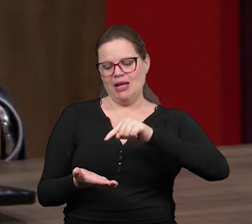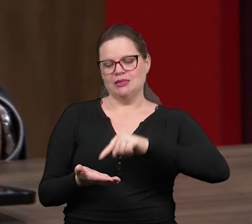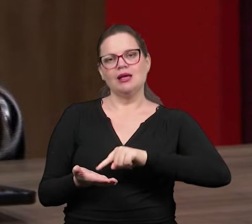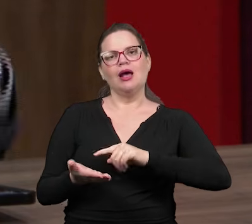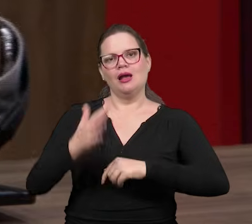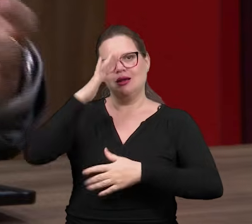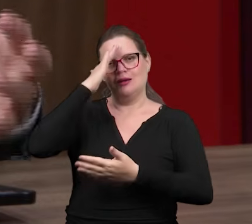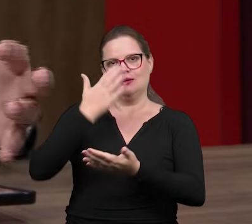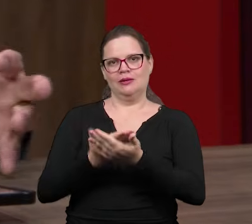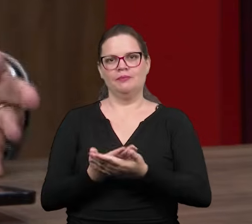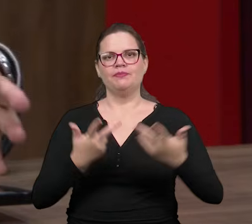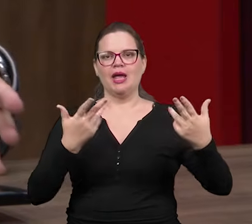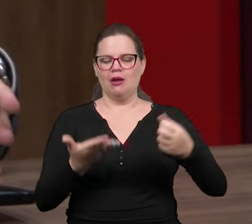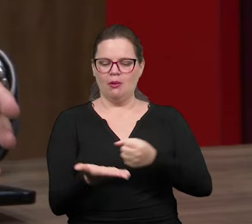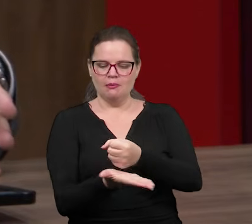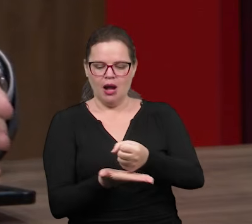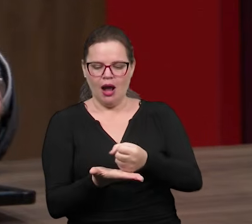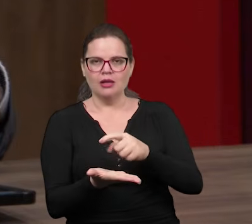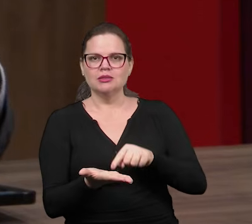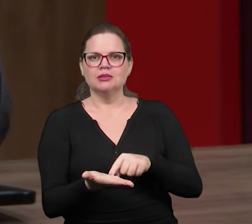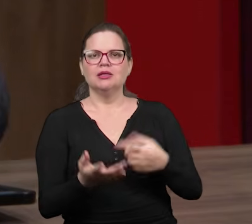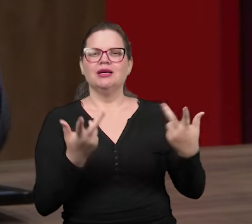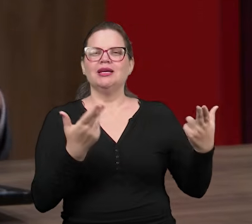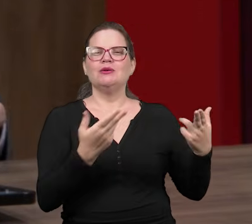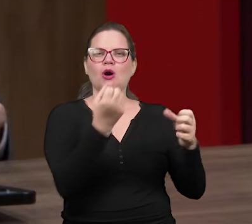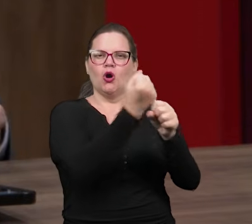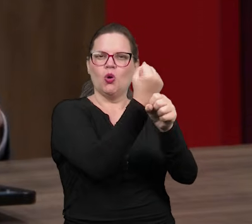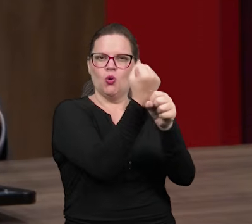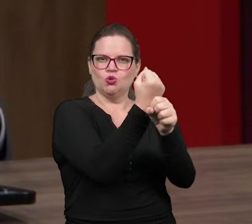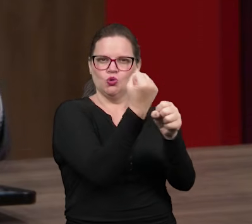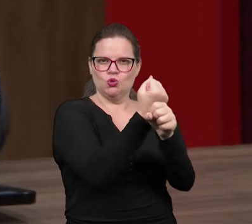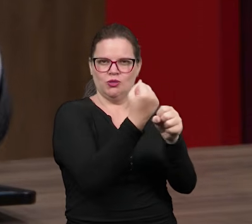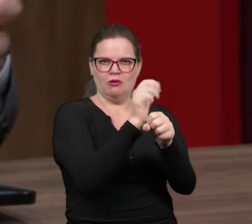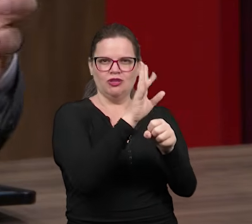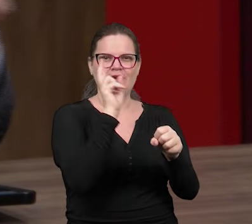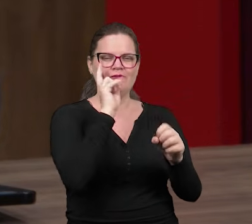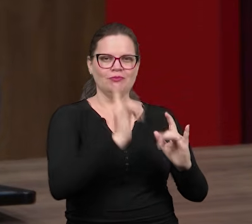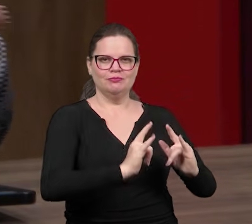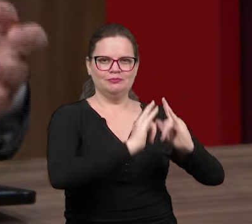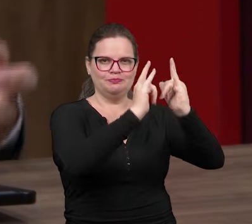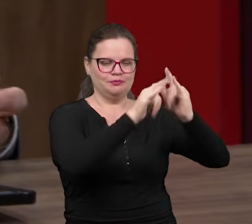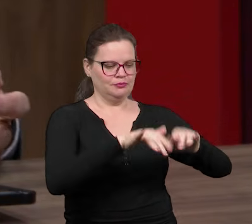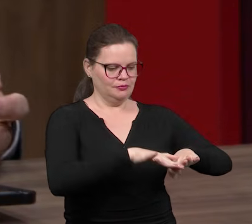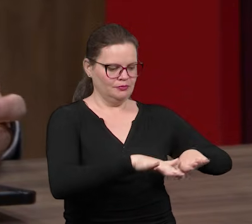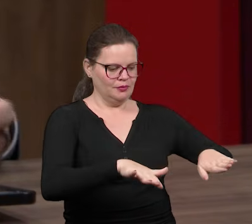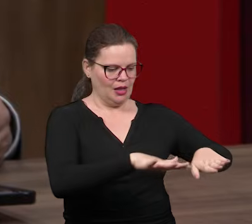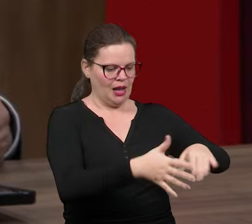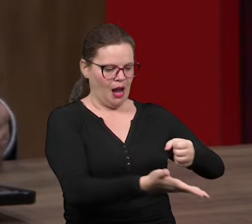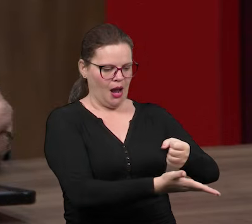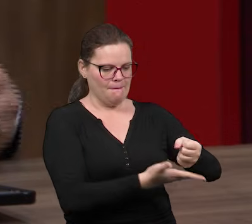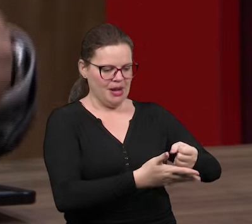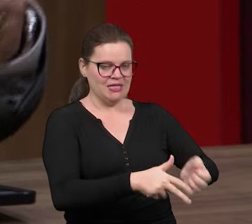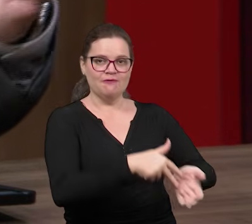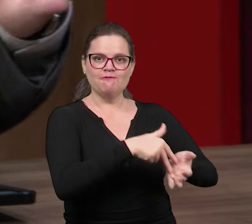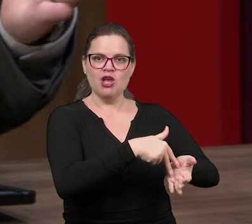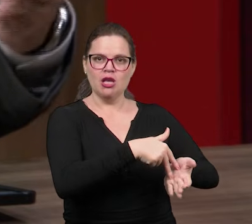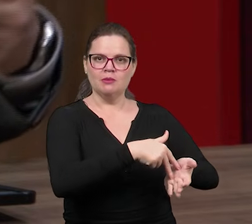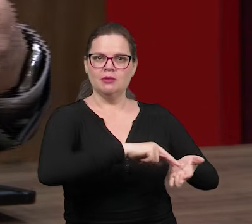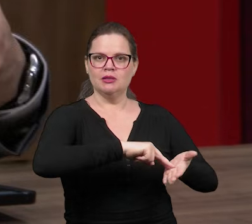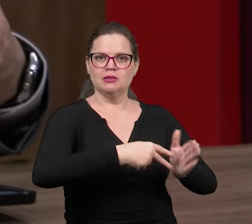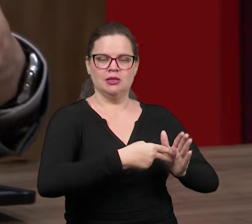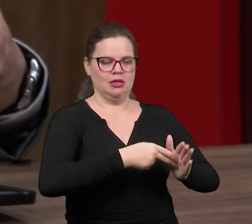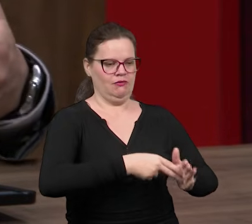E na construção civil a gente tem muito isso, um terreno firme não deixa com que a construção se abale, né? E aí nós vamos ver isso